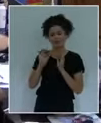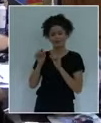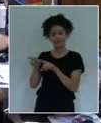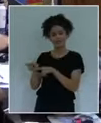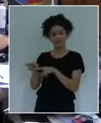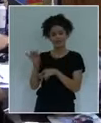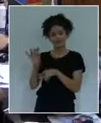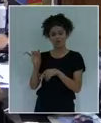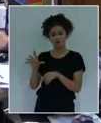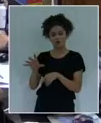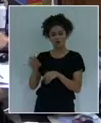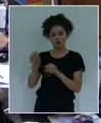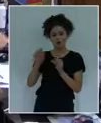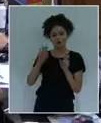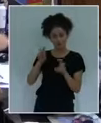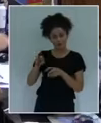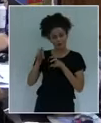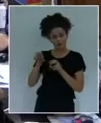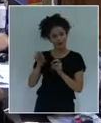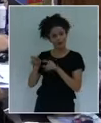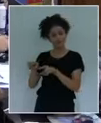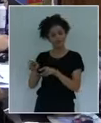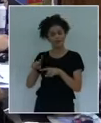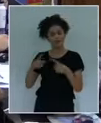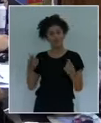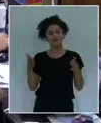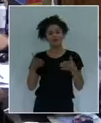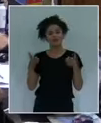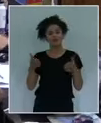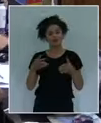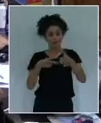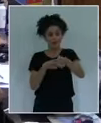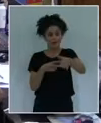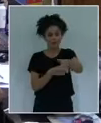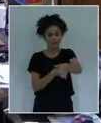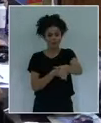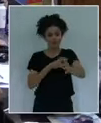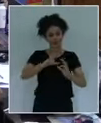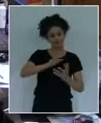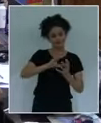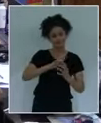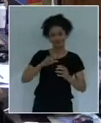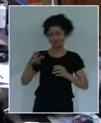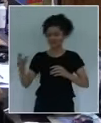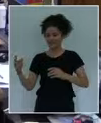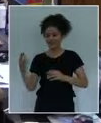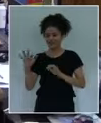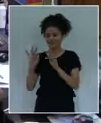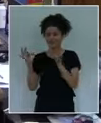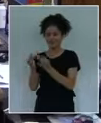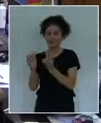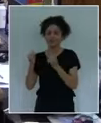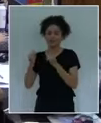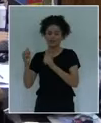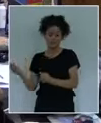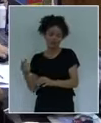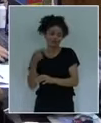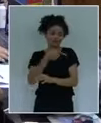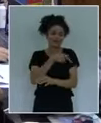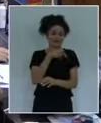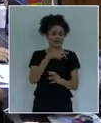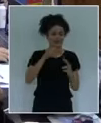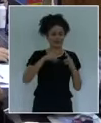aconteceu, graças a Deus, não foi aquele desespero todo, mas aconteceu e a gente está vendo aí